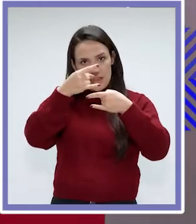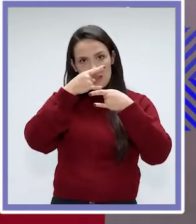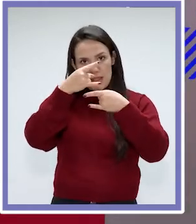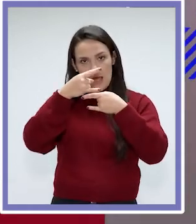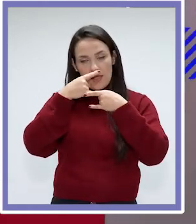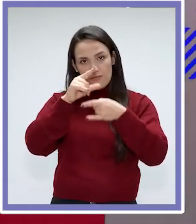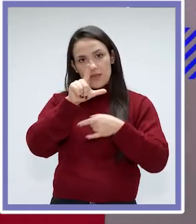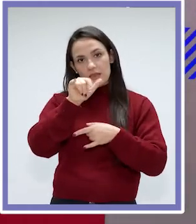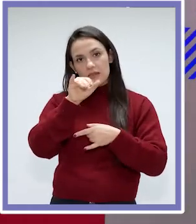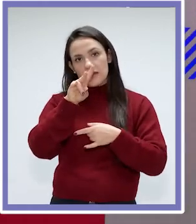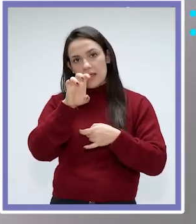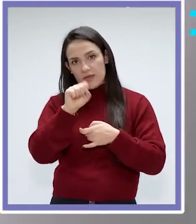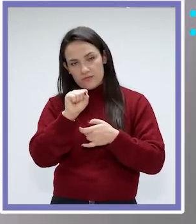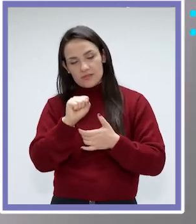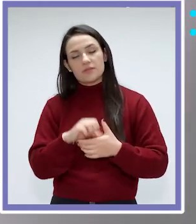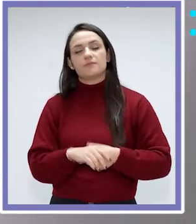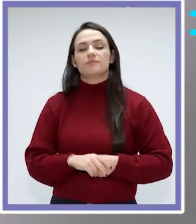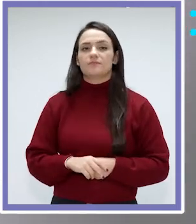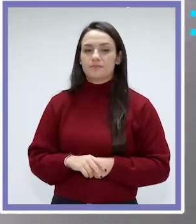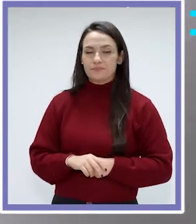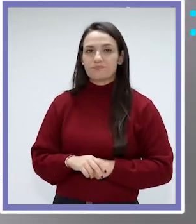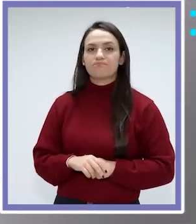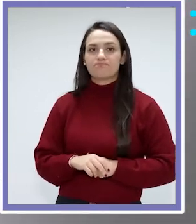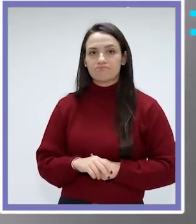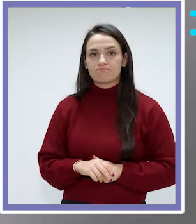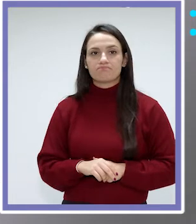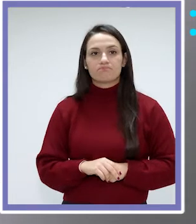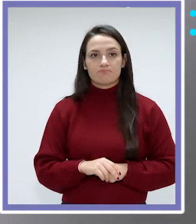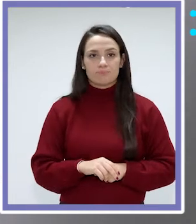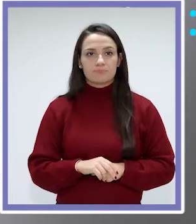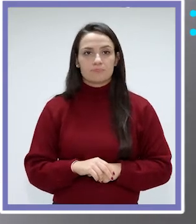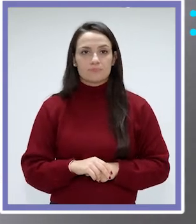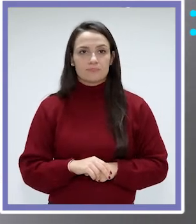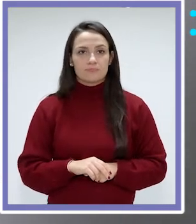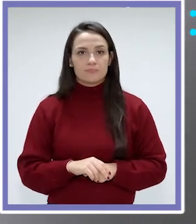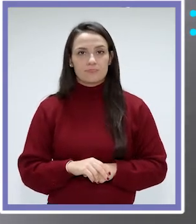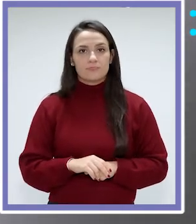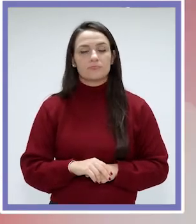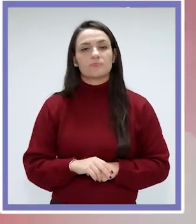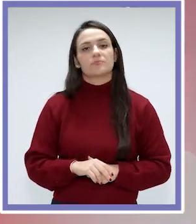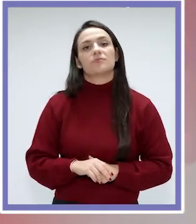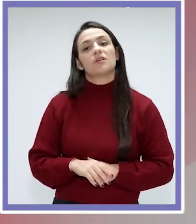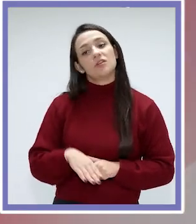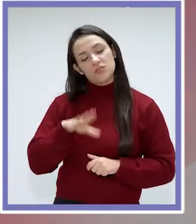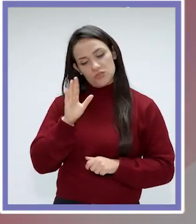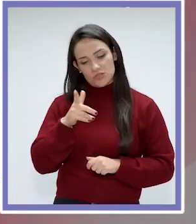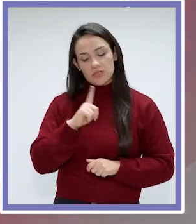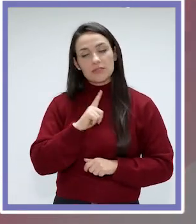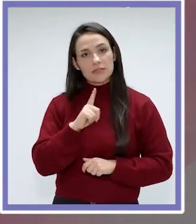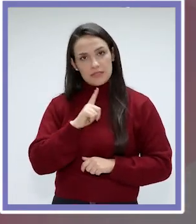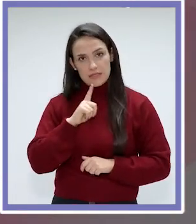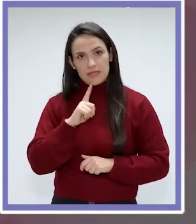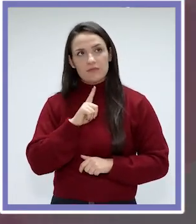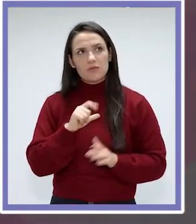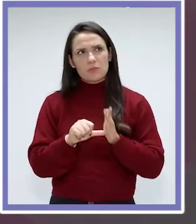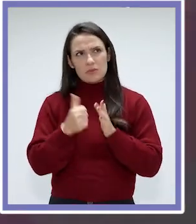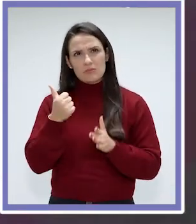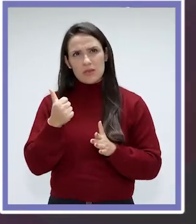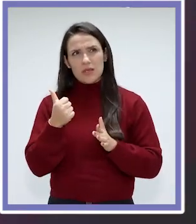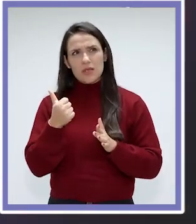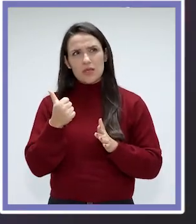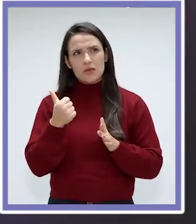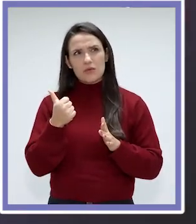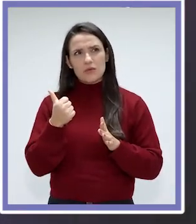já a partir disso, ou eventos, né? Nós tivemos um grande evento, do primeiro evento da Rota Bioceânica aqui, que nós